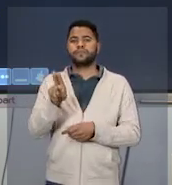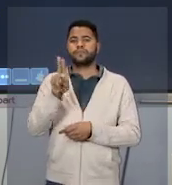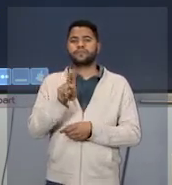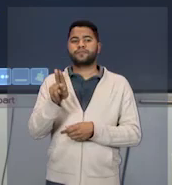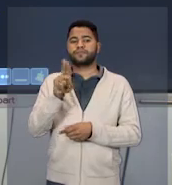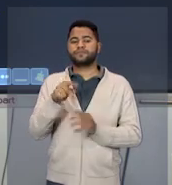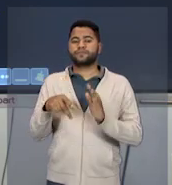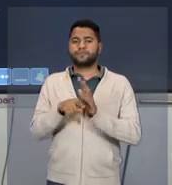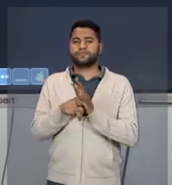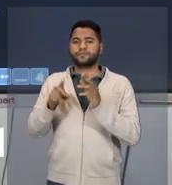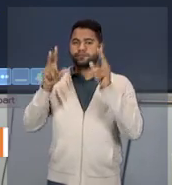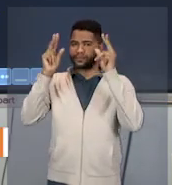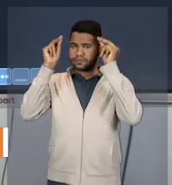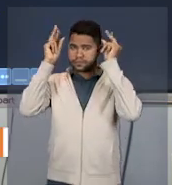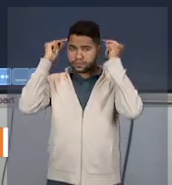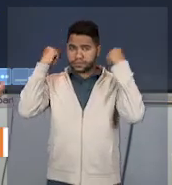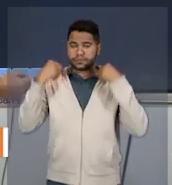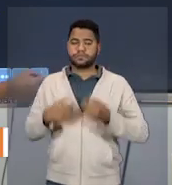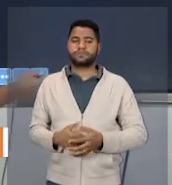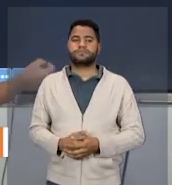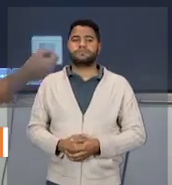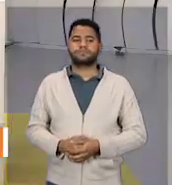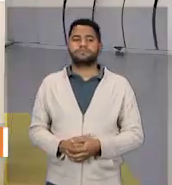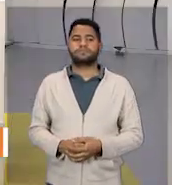essas letras gregas, tá?